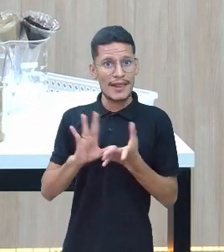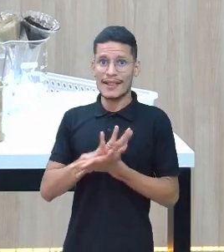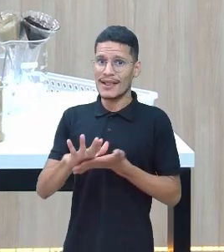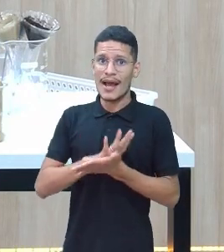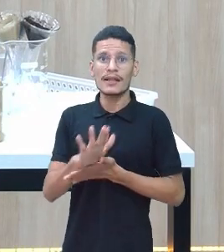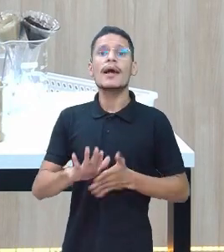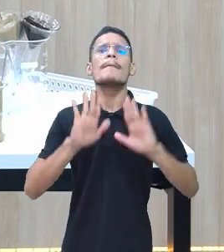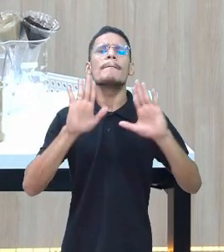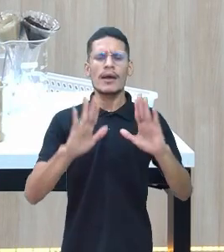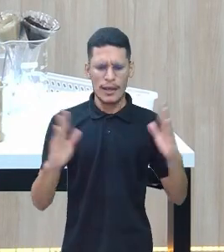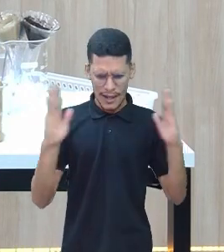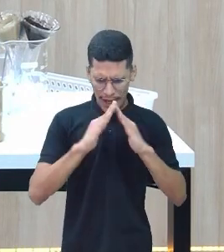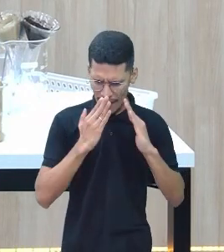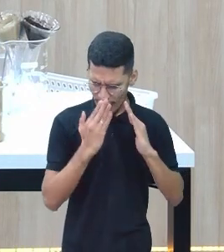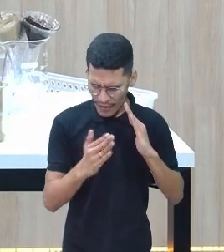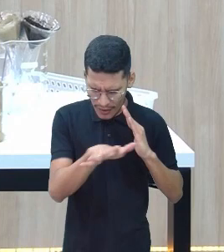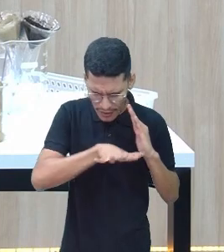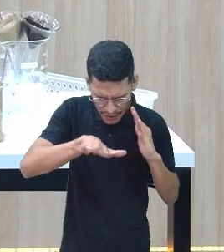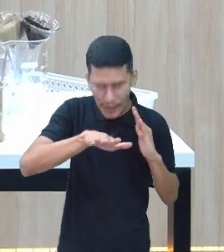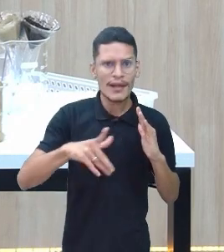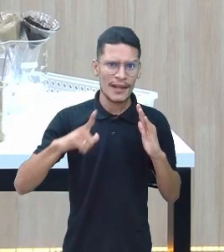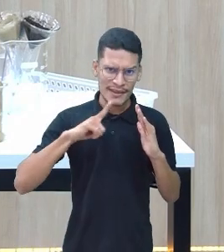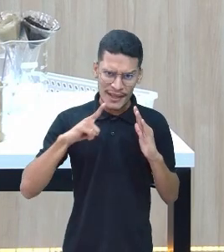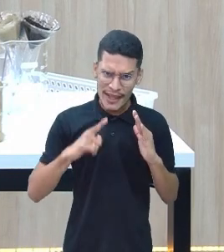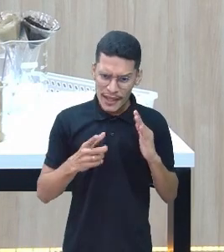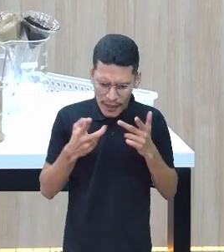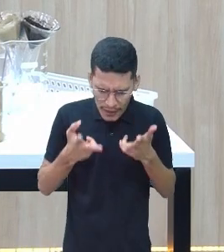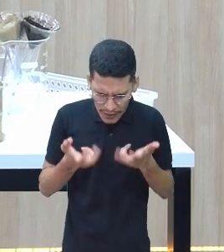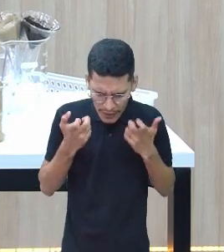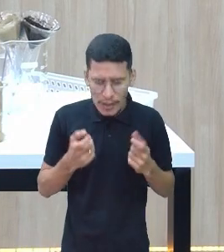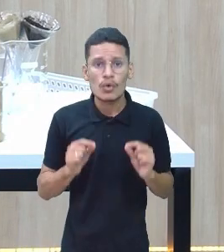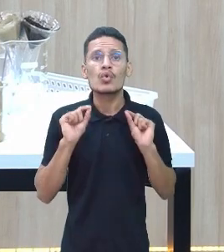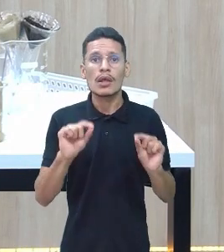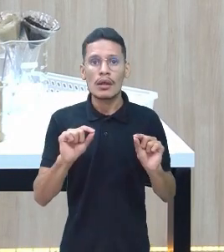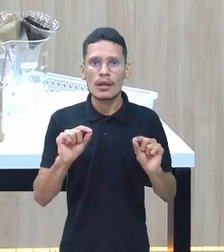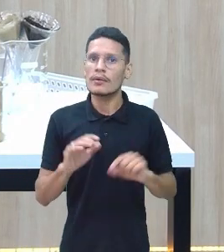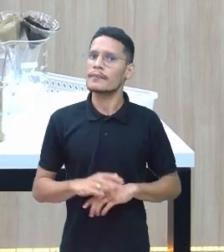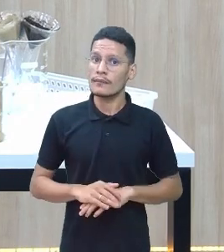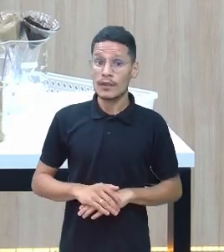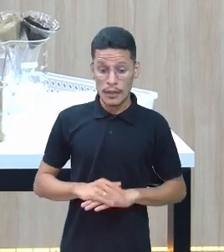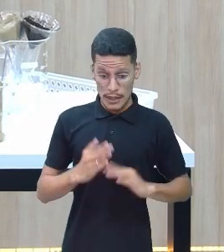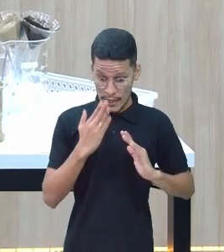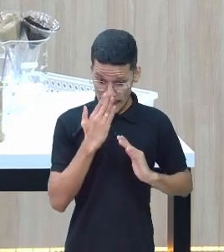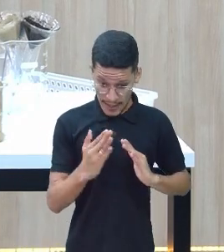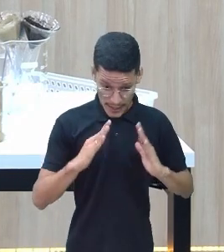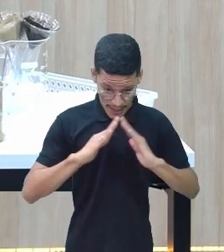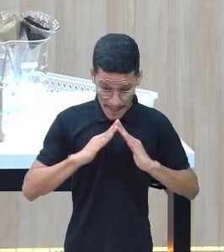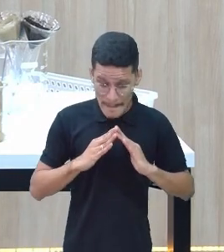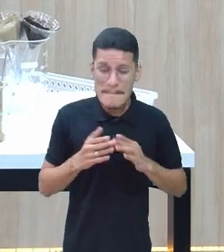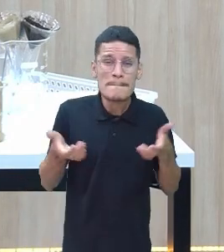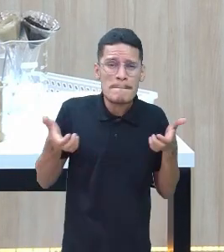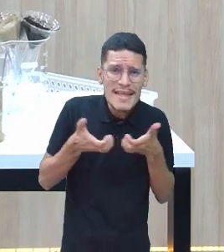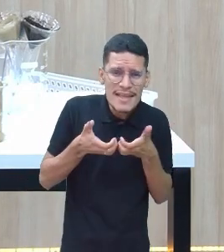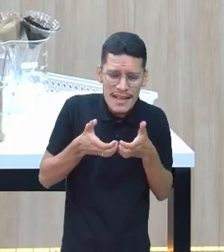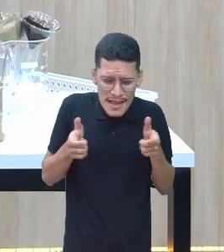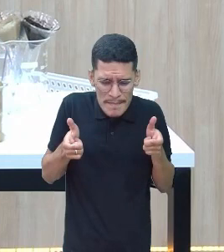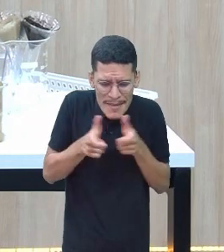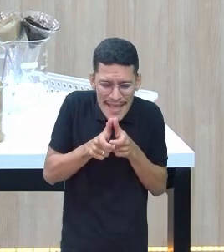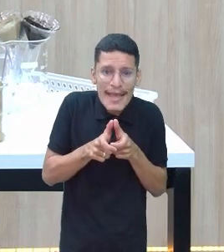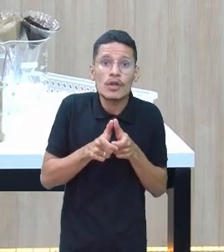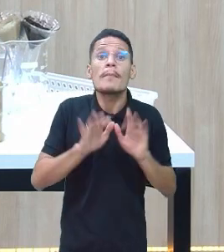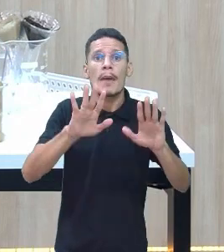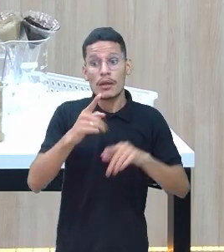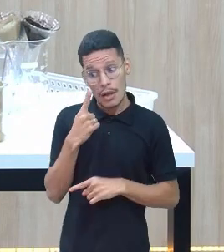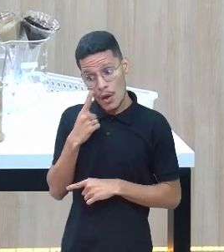casa? Será que vocês vão observar? Ah, professora, o quintal da minha casa é bem pequenininho, não dá para ver. Então, vê o quintal